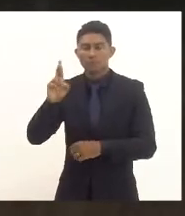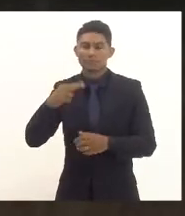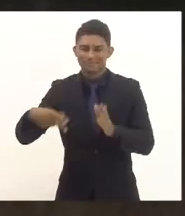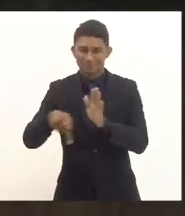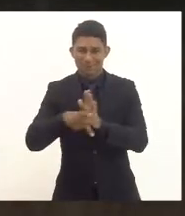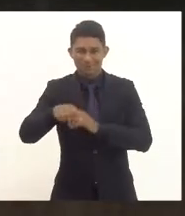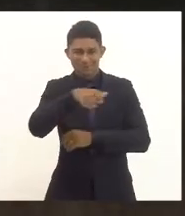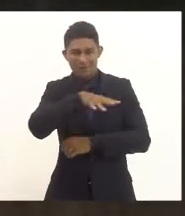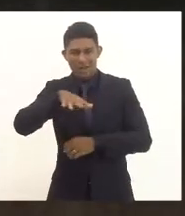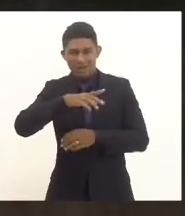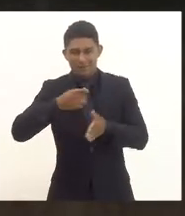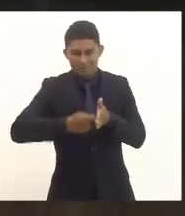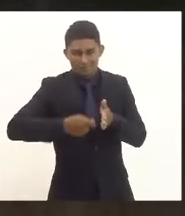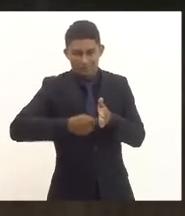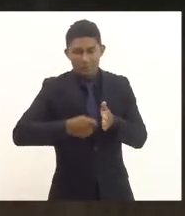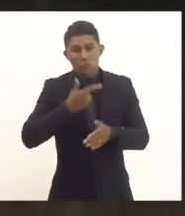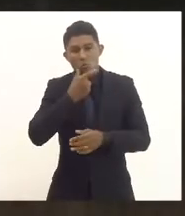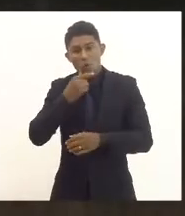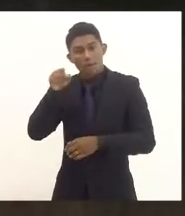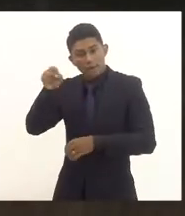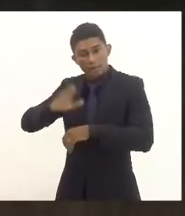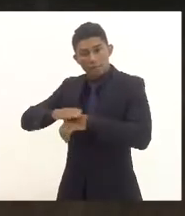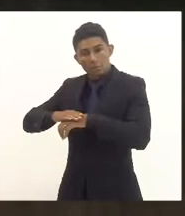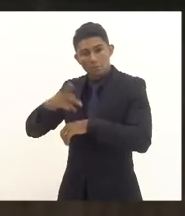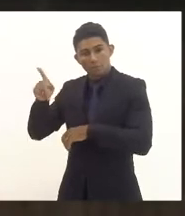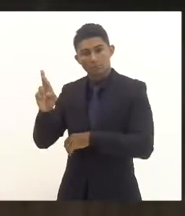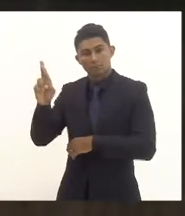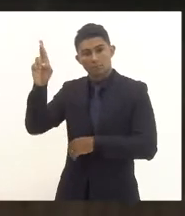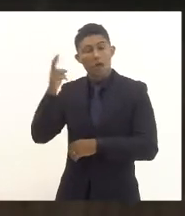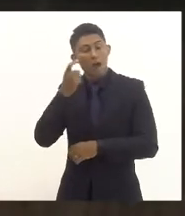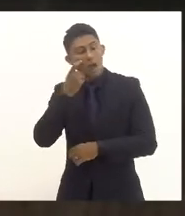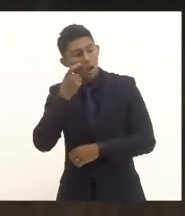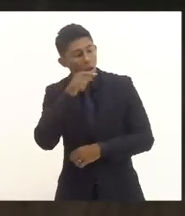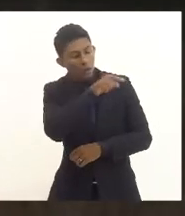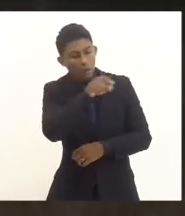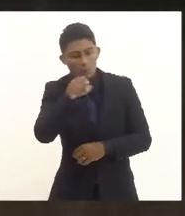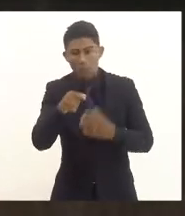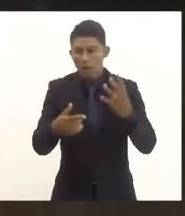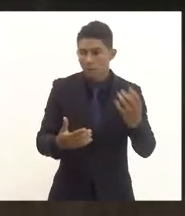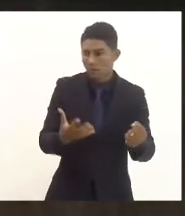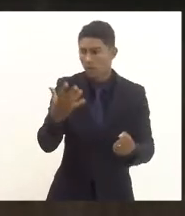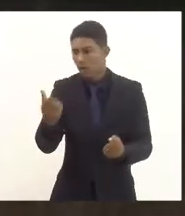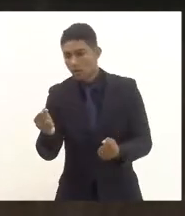e a seu critério veja quem pode ou não aderir hora